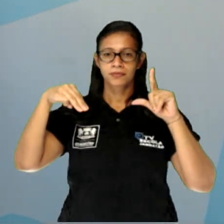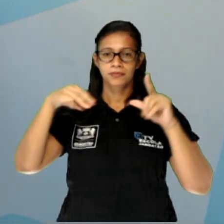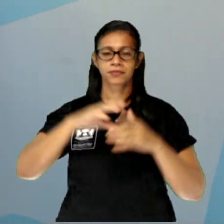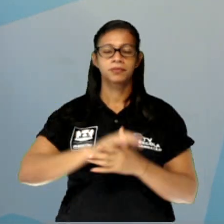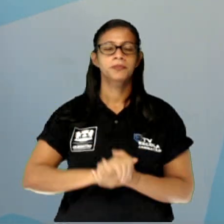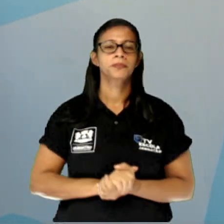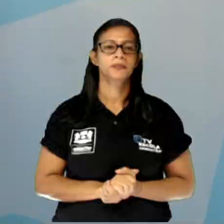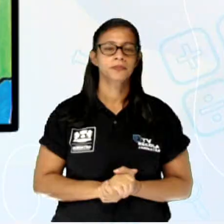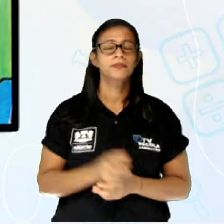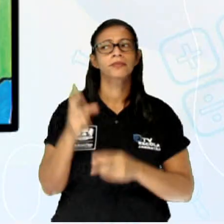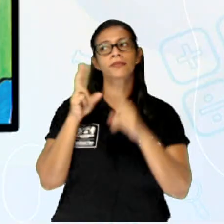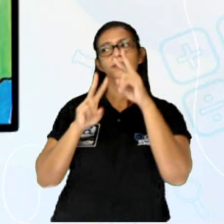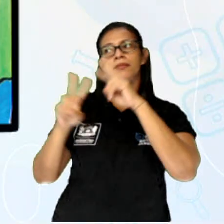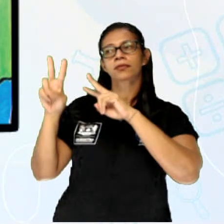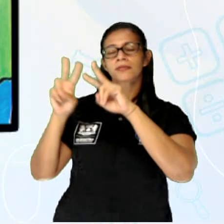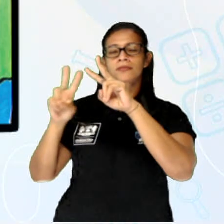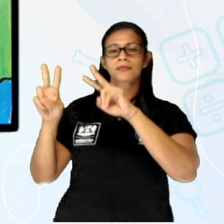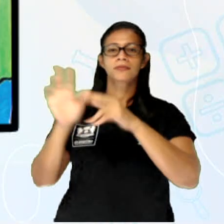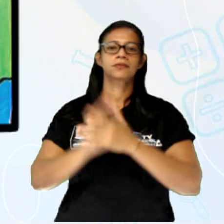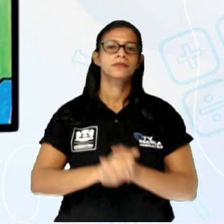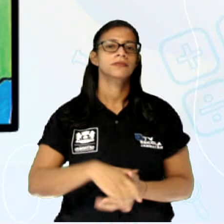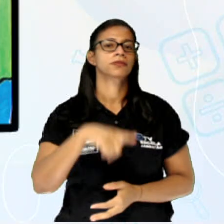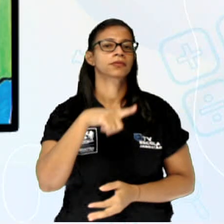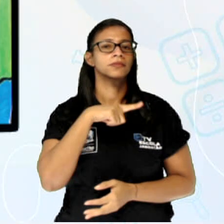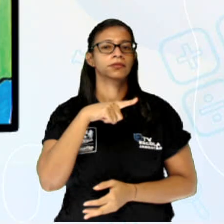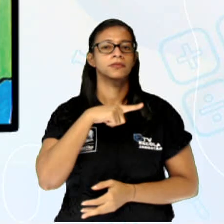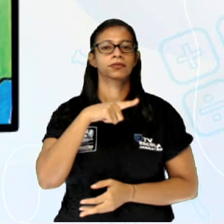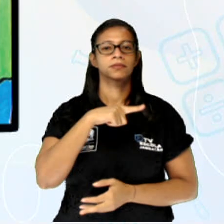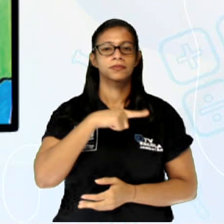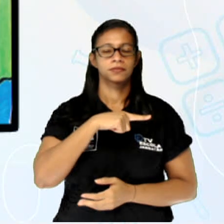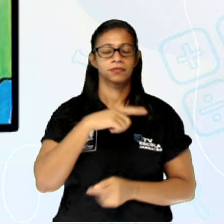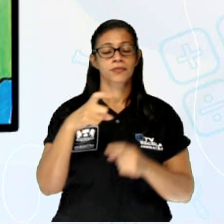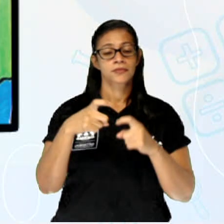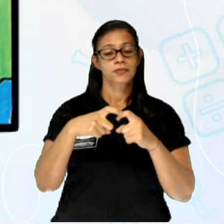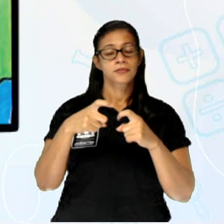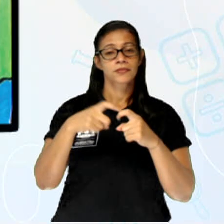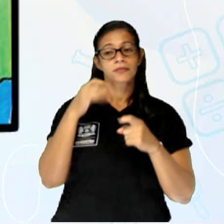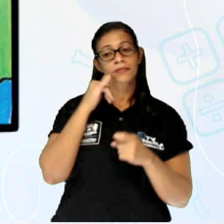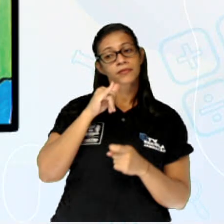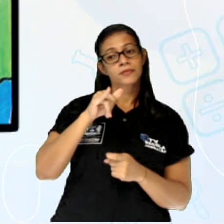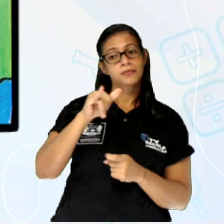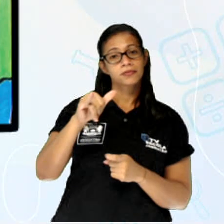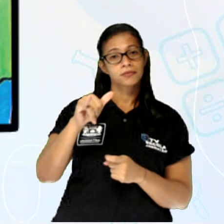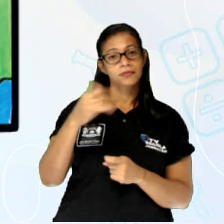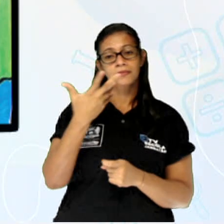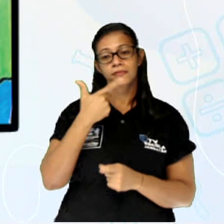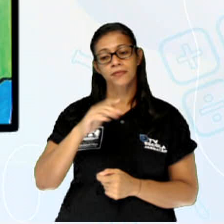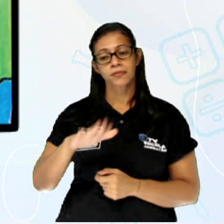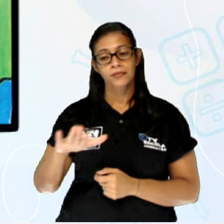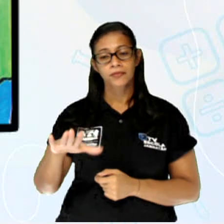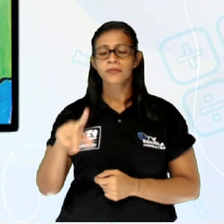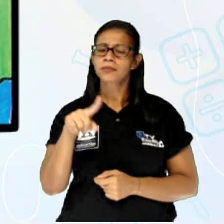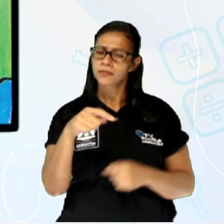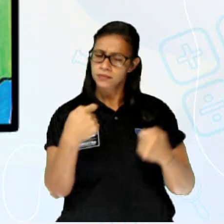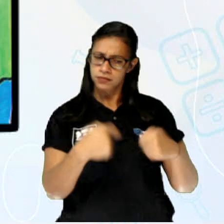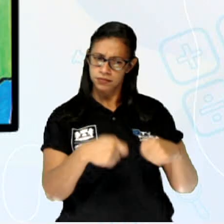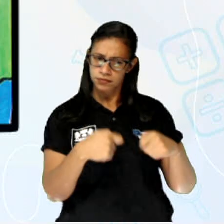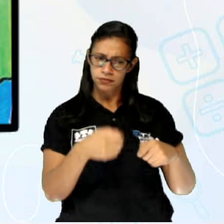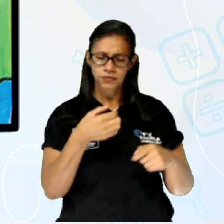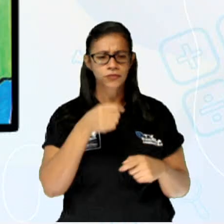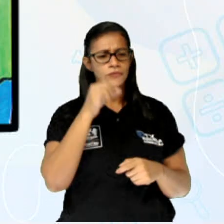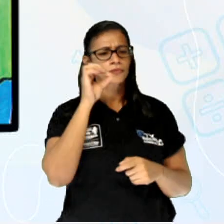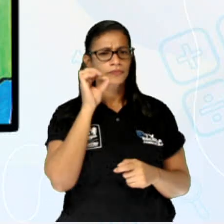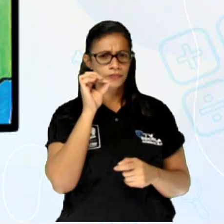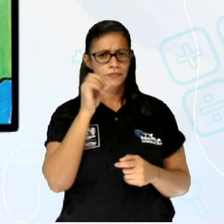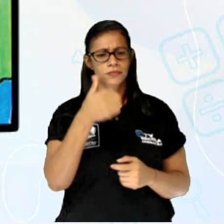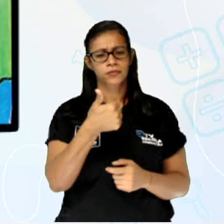Observem essa situação. Nós temos aqui a médica falando para o menino: você deve tomar 10 ml de remédio